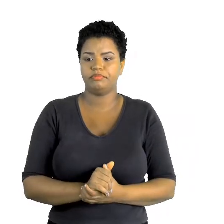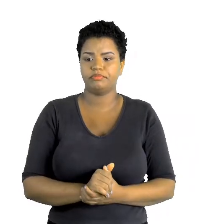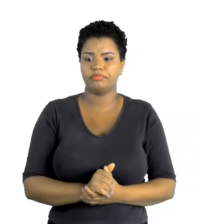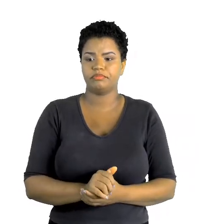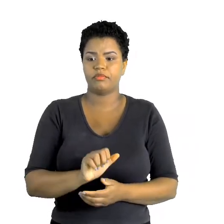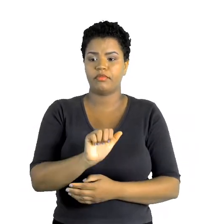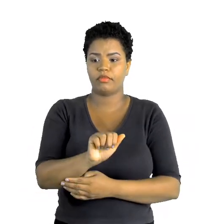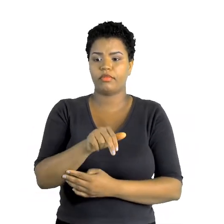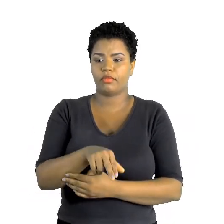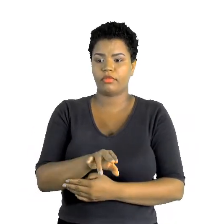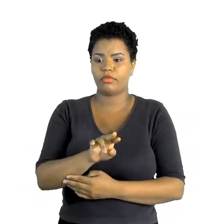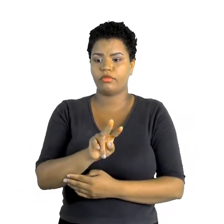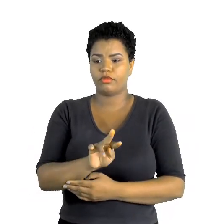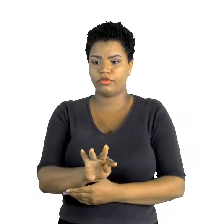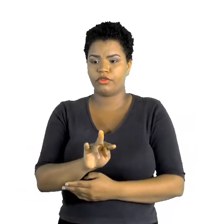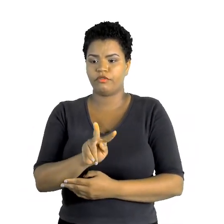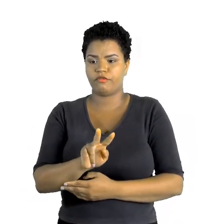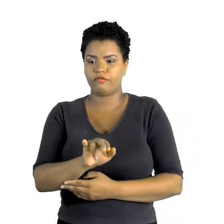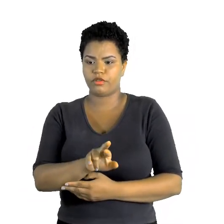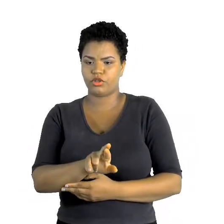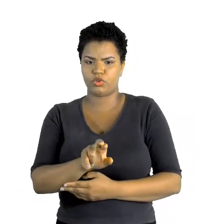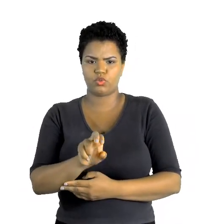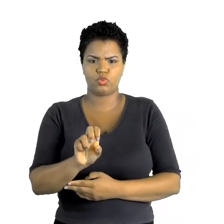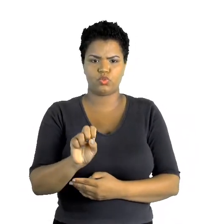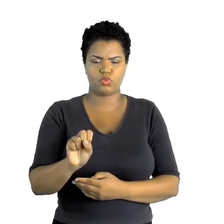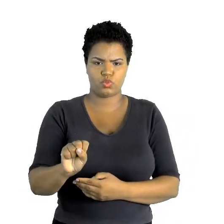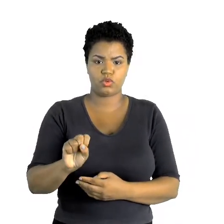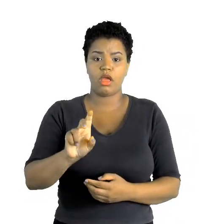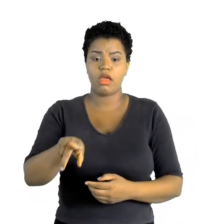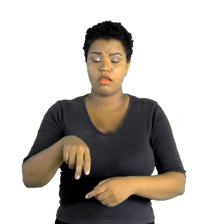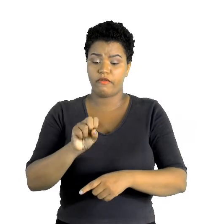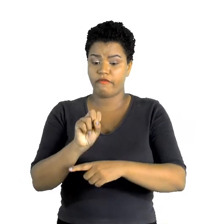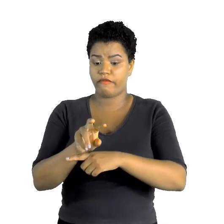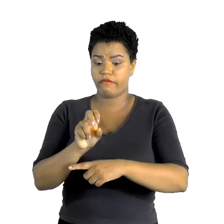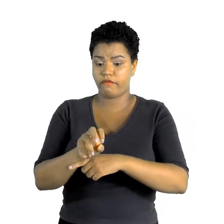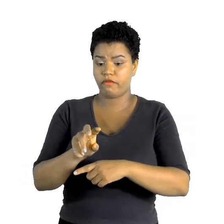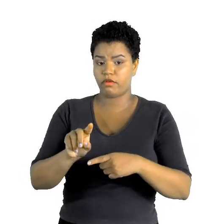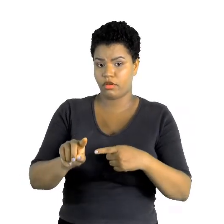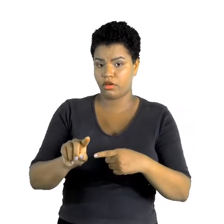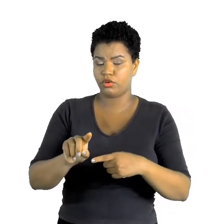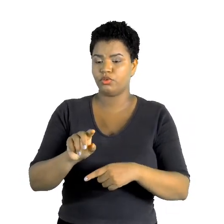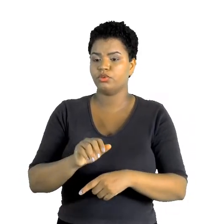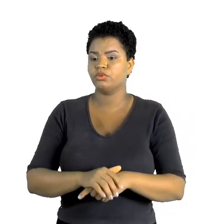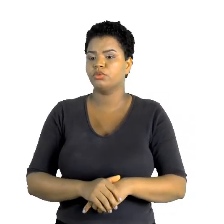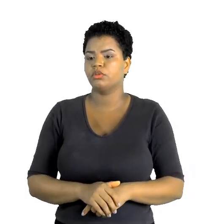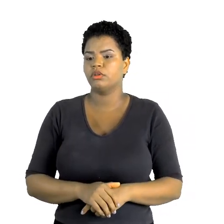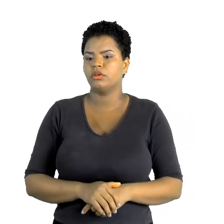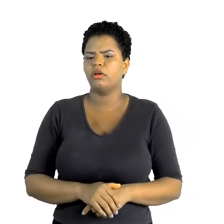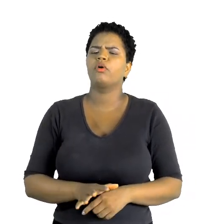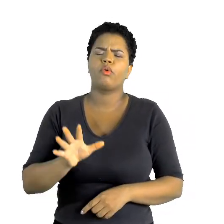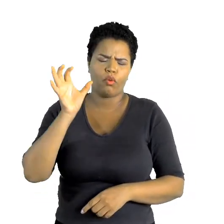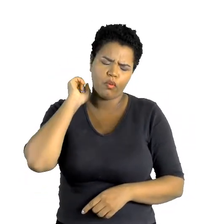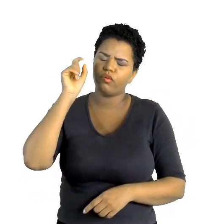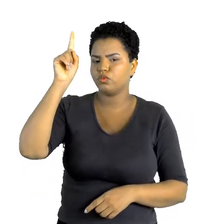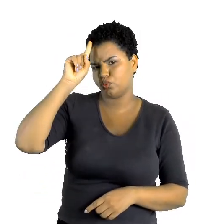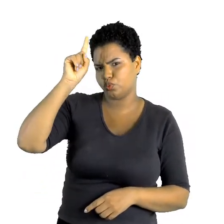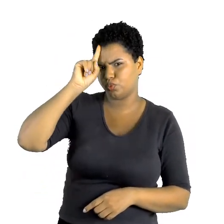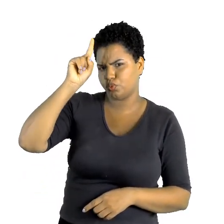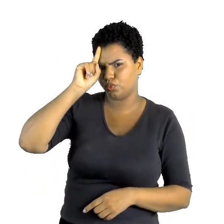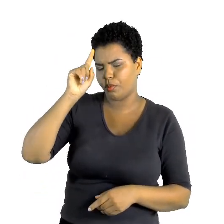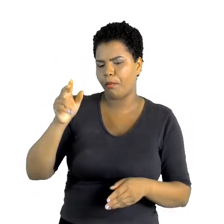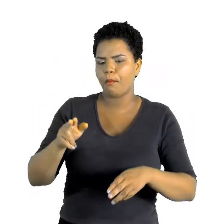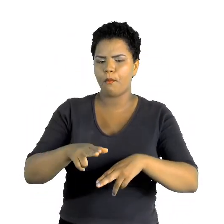Antivírus. Vírus é o vírus. A gente é uma palavra aí que ouve todos os dias, a gente está ouvindo nesse tempo